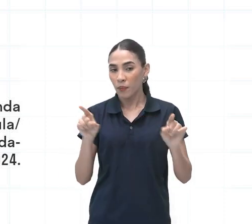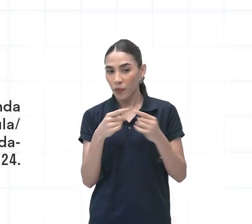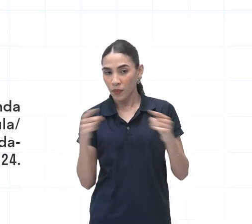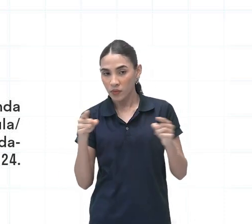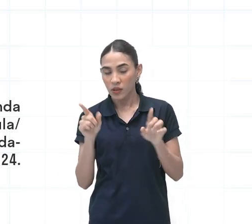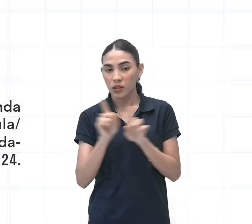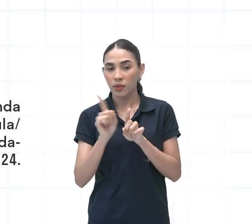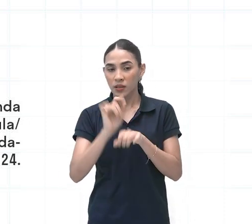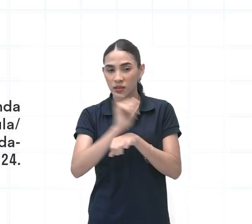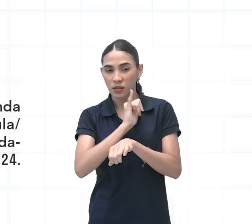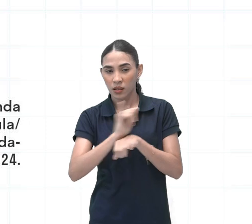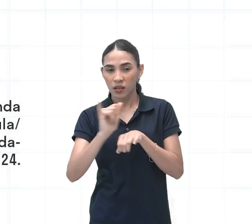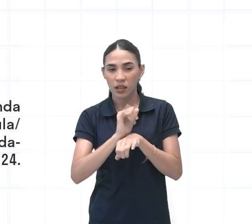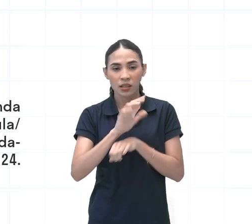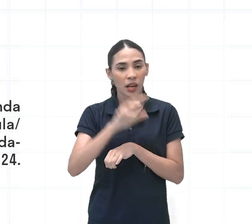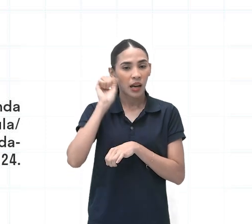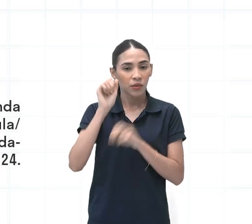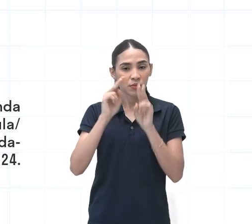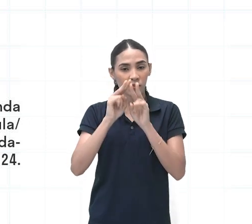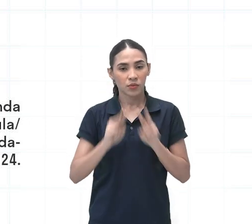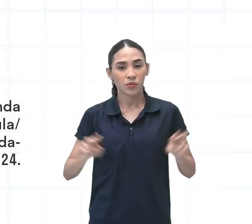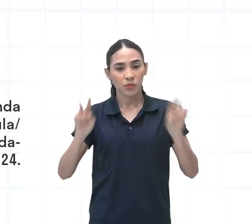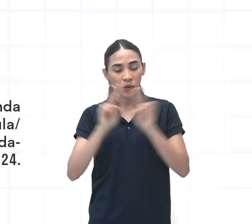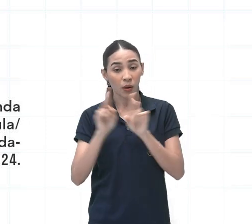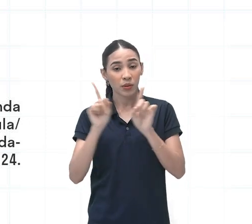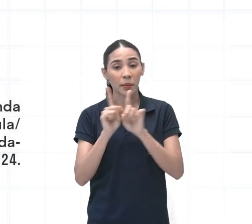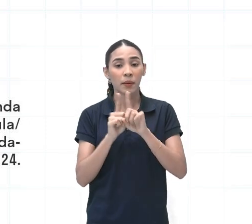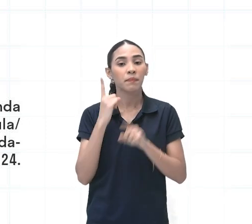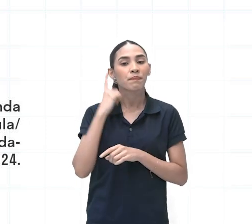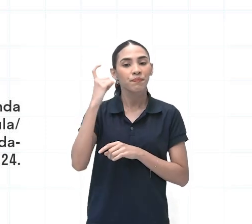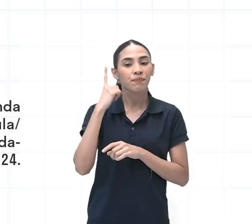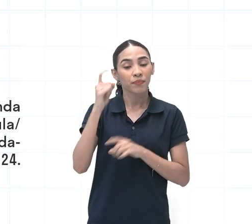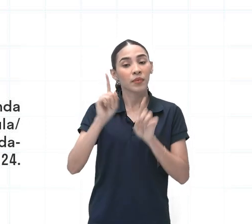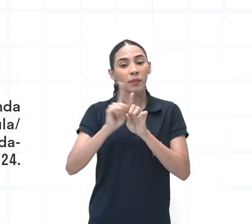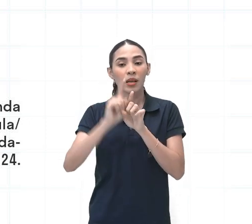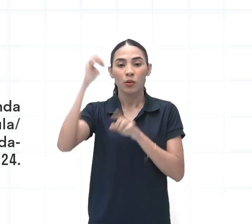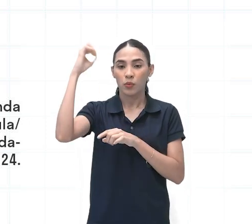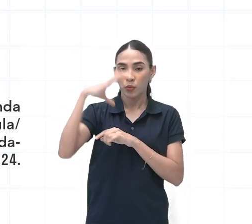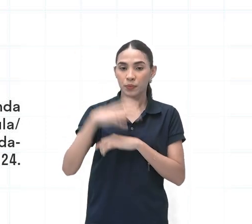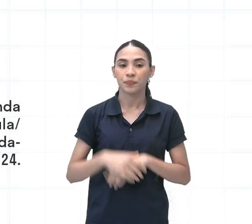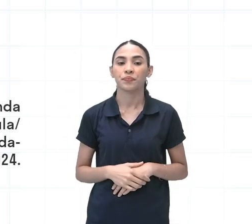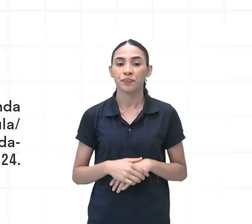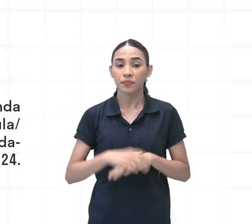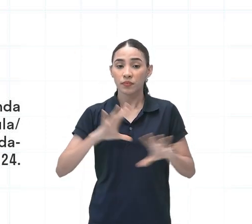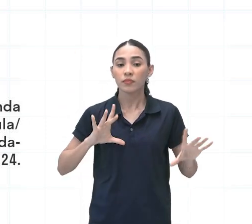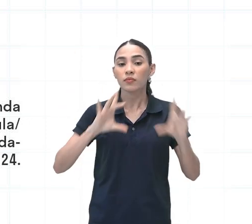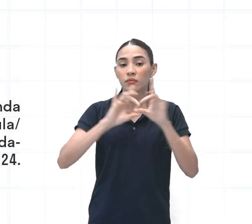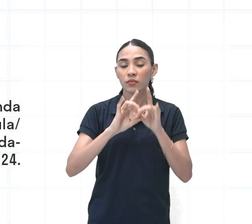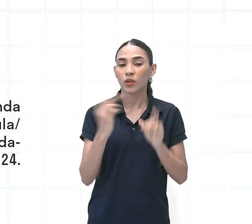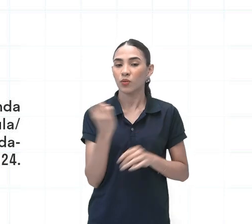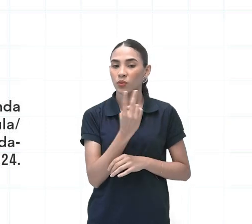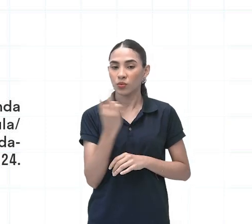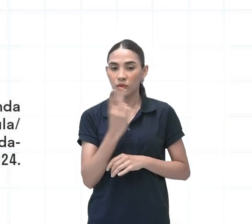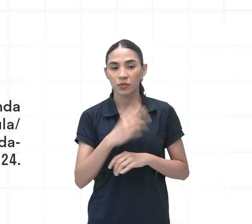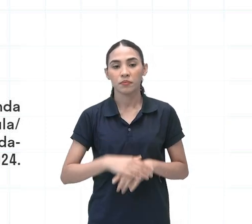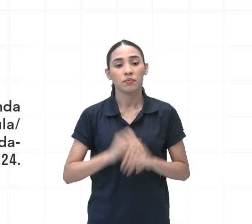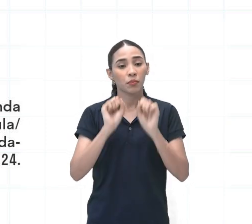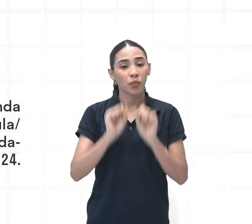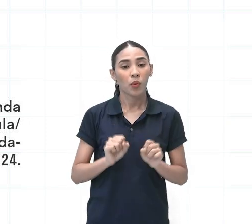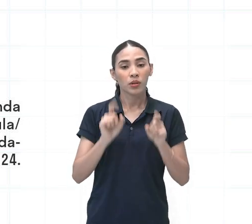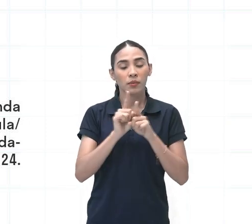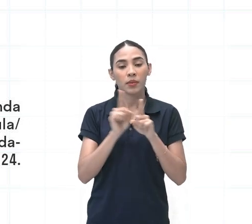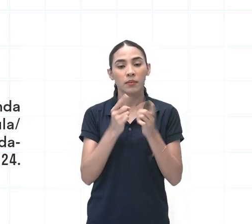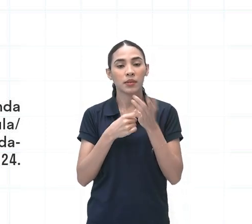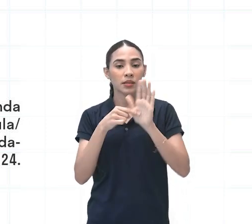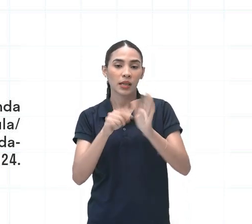música, recursos audiovisuais e efeitos sonoros e luminosos. Sua vinculação, em ambos os casos, pode se dar